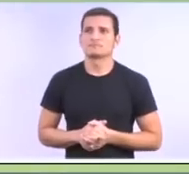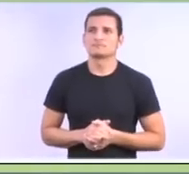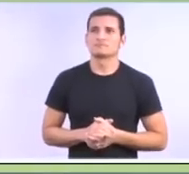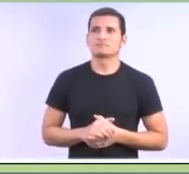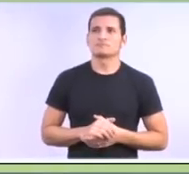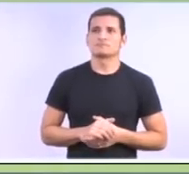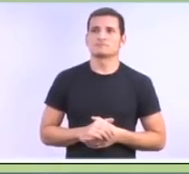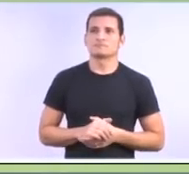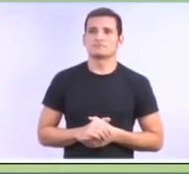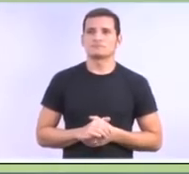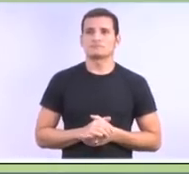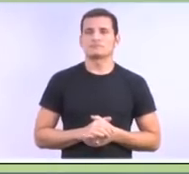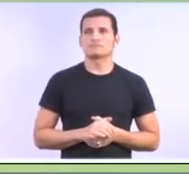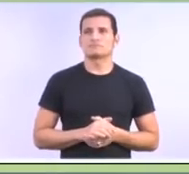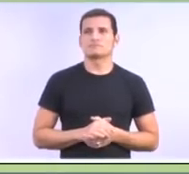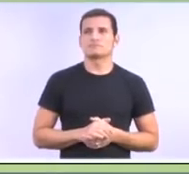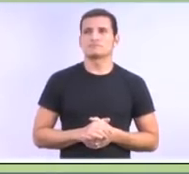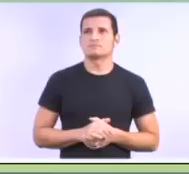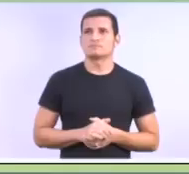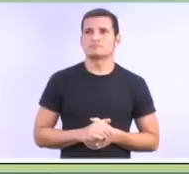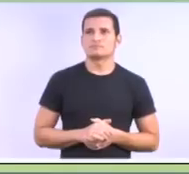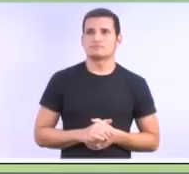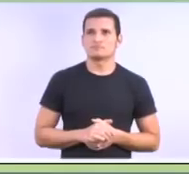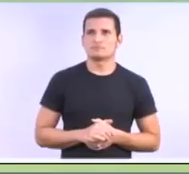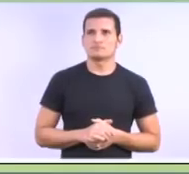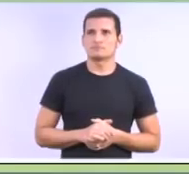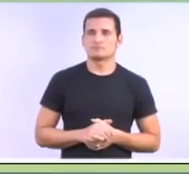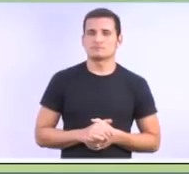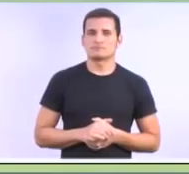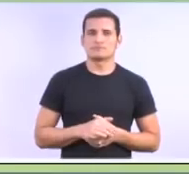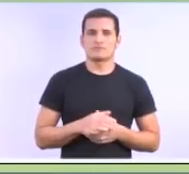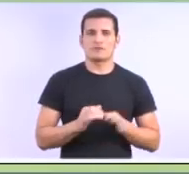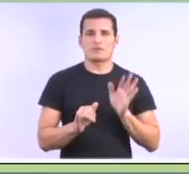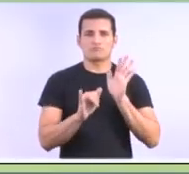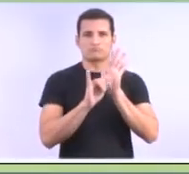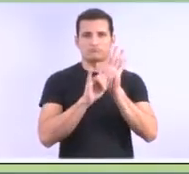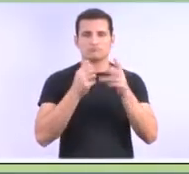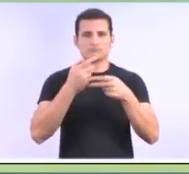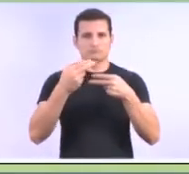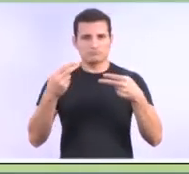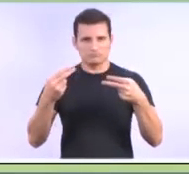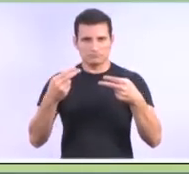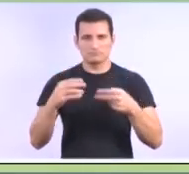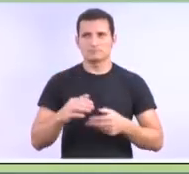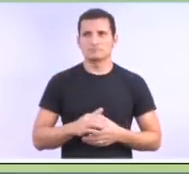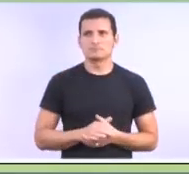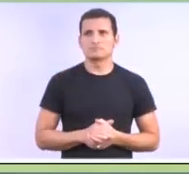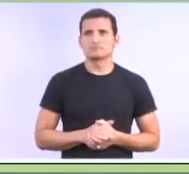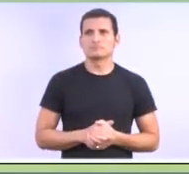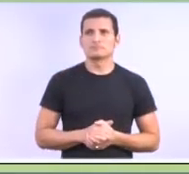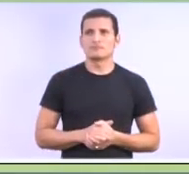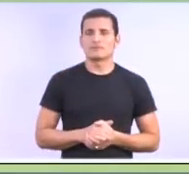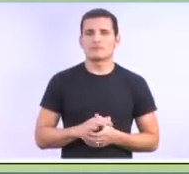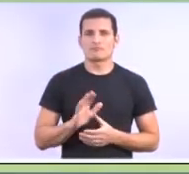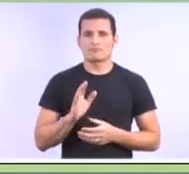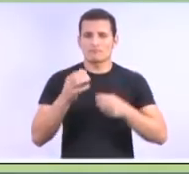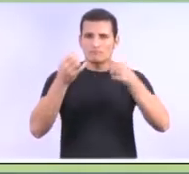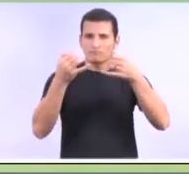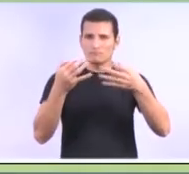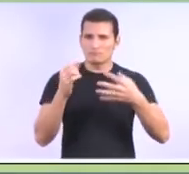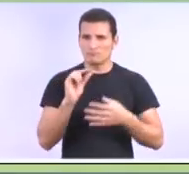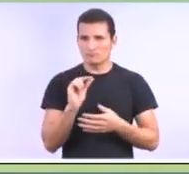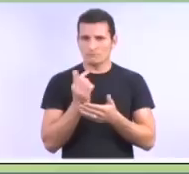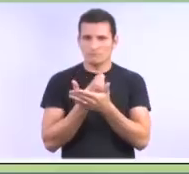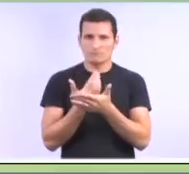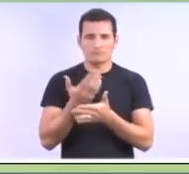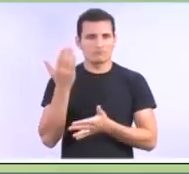E por último, gente, vamos definir a identidade do objeto. Já comentou um pouquinho na aula passada, mas